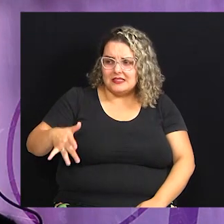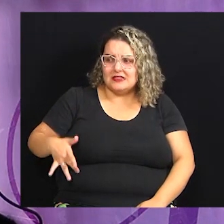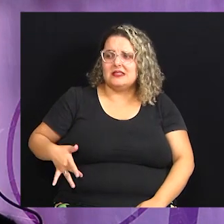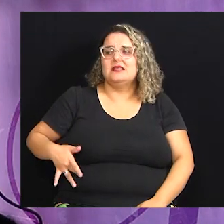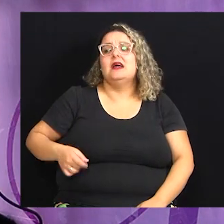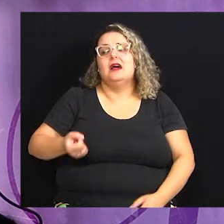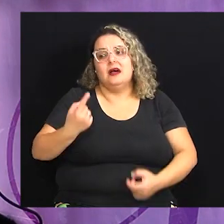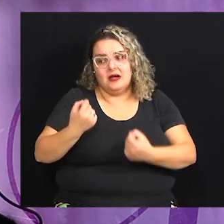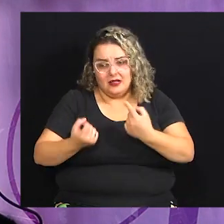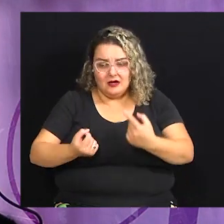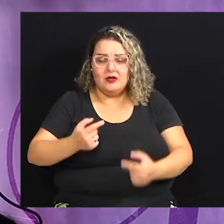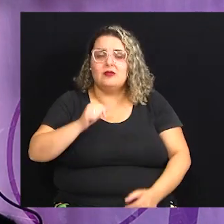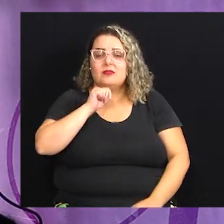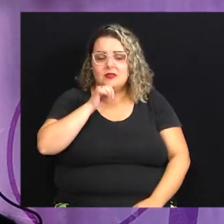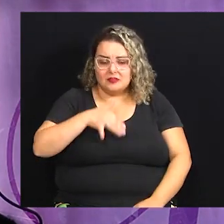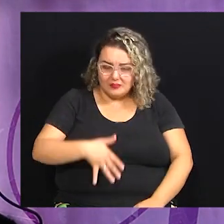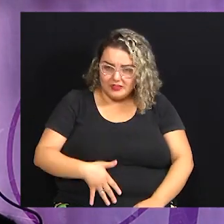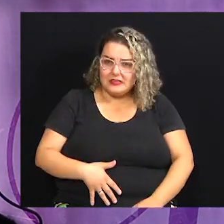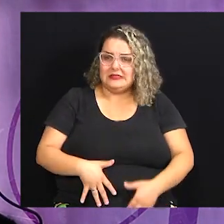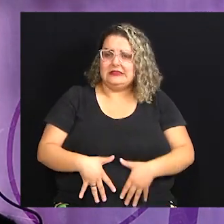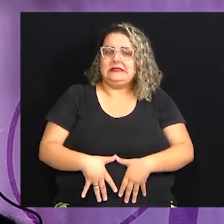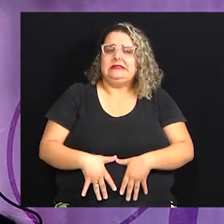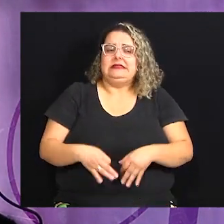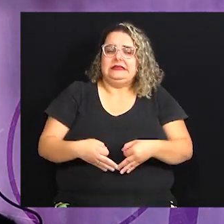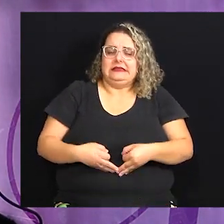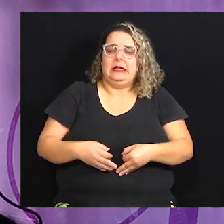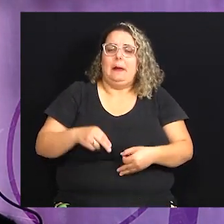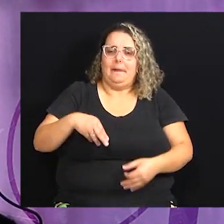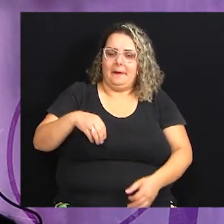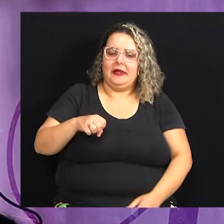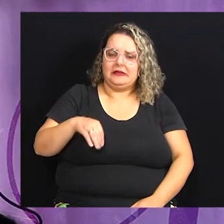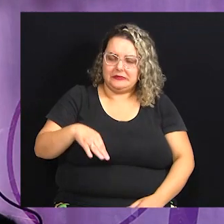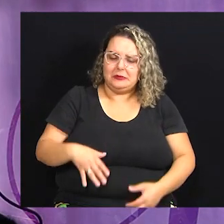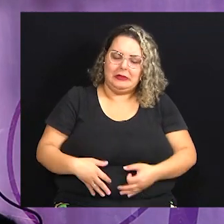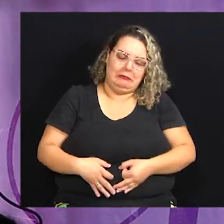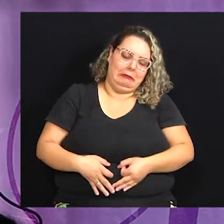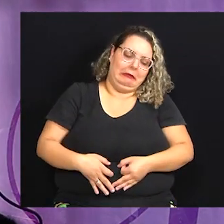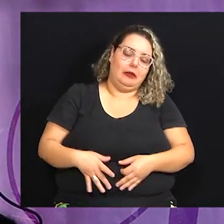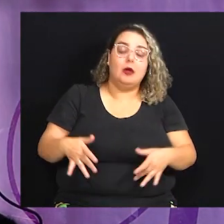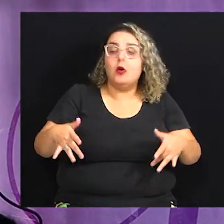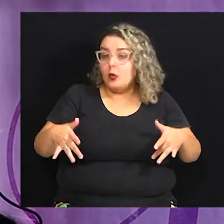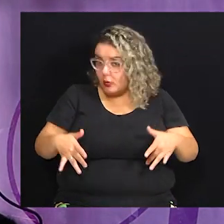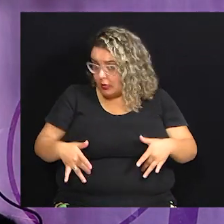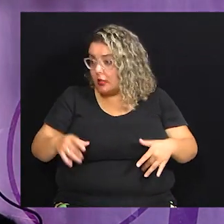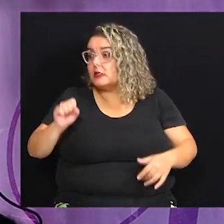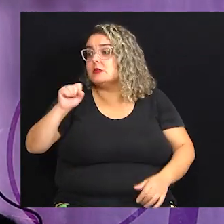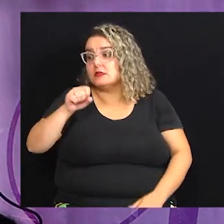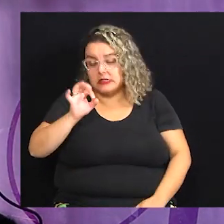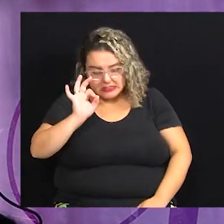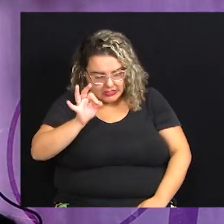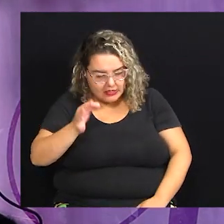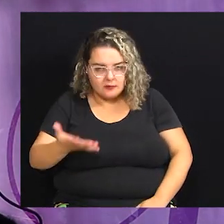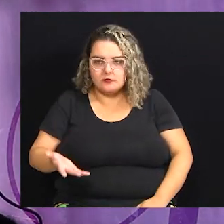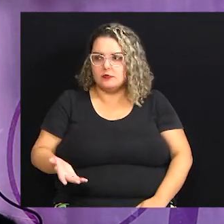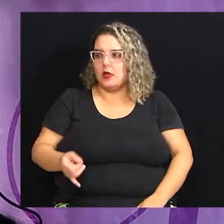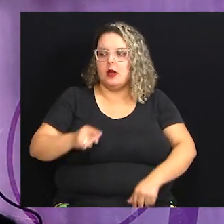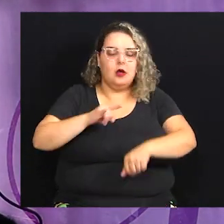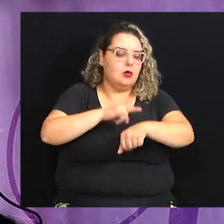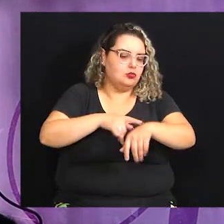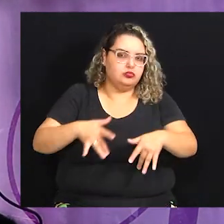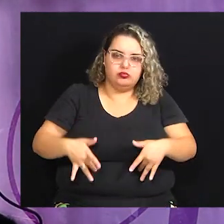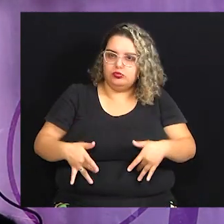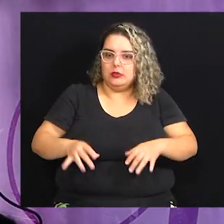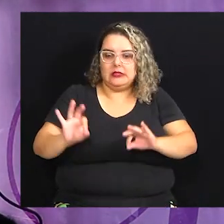vômito. Algumas cólicas menstruais mais fortes também. Exatamente, você vê que o rim ali é do sistema geniturinário, não tem nada a